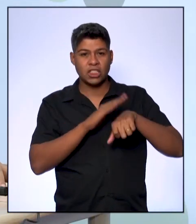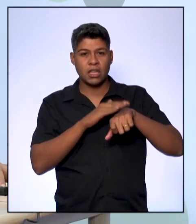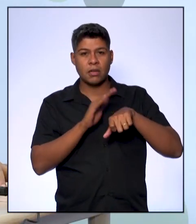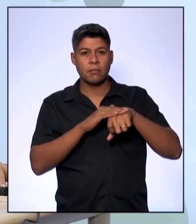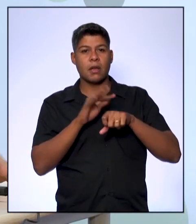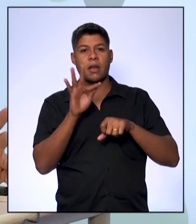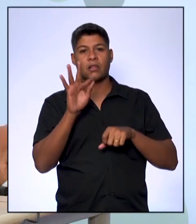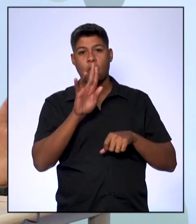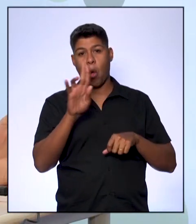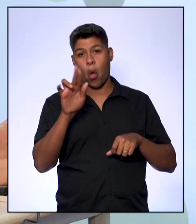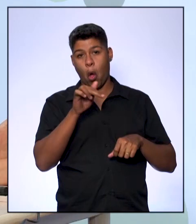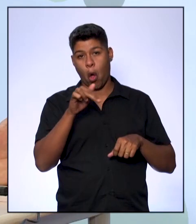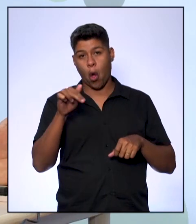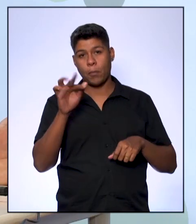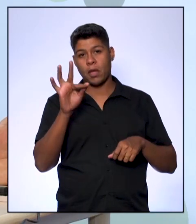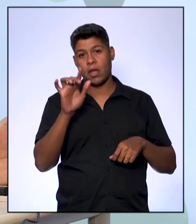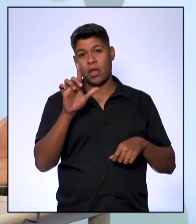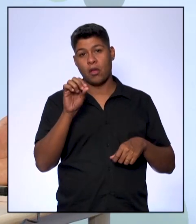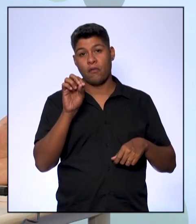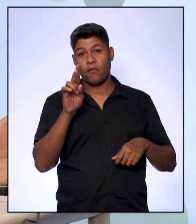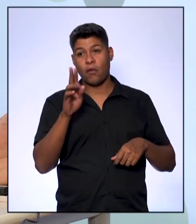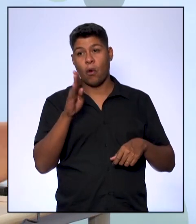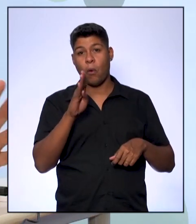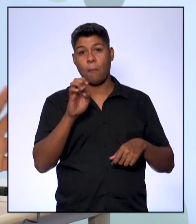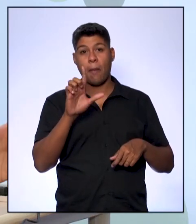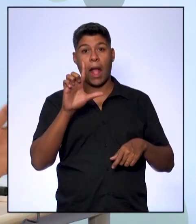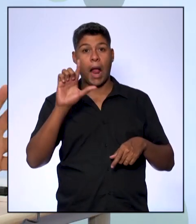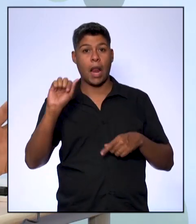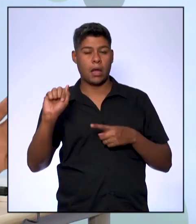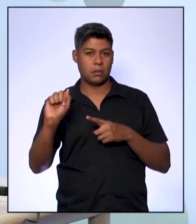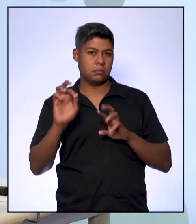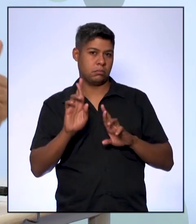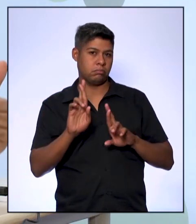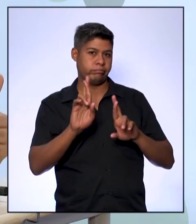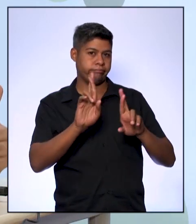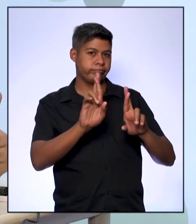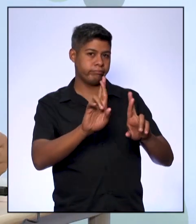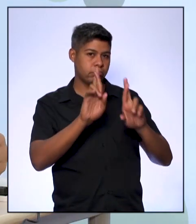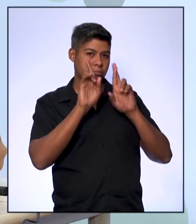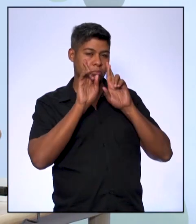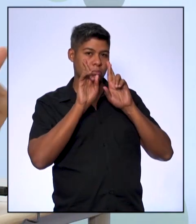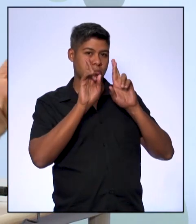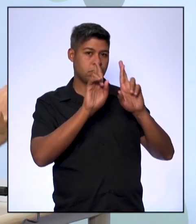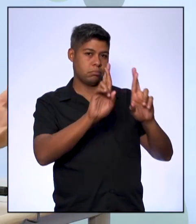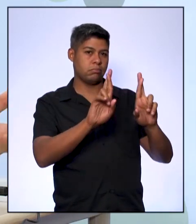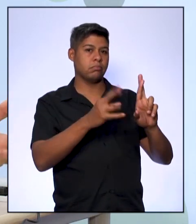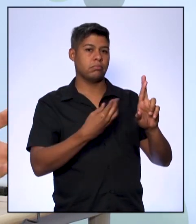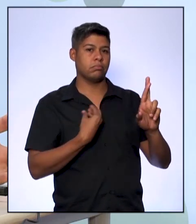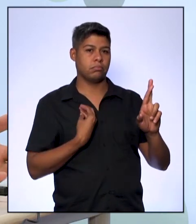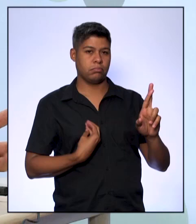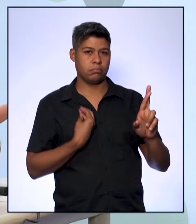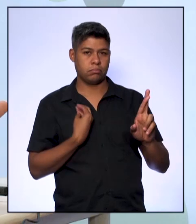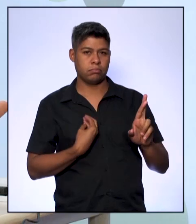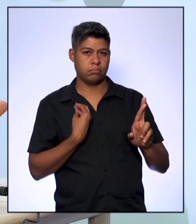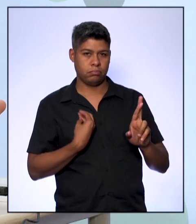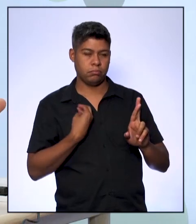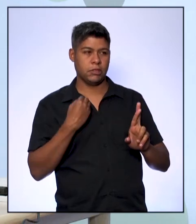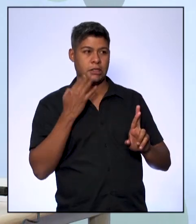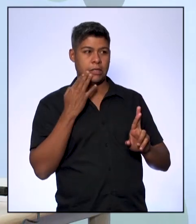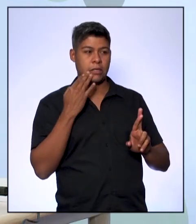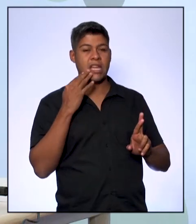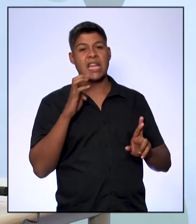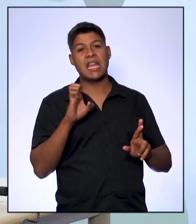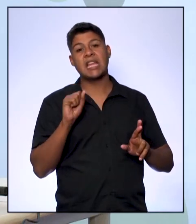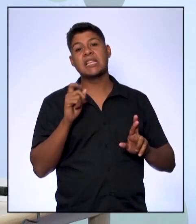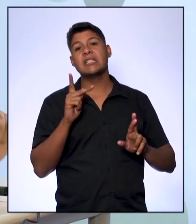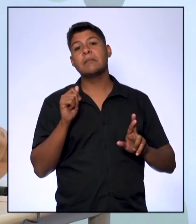florbela espanca então vamos respeitar né gente no pão parar de zoeira é uma poetisa florbela o que não bonito e a